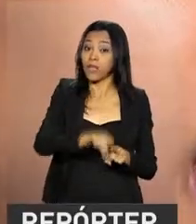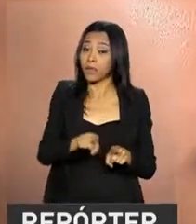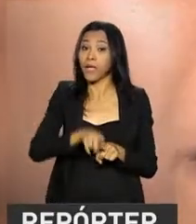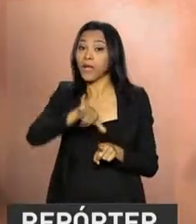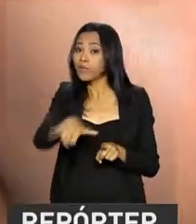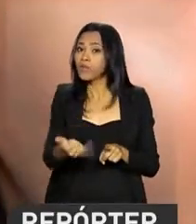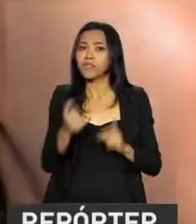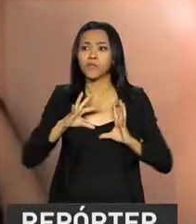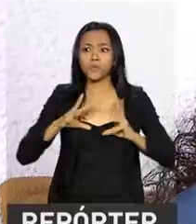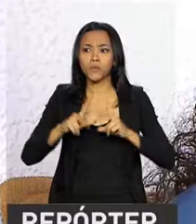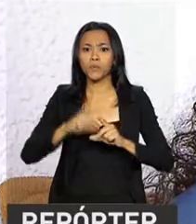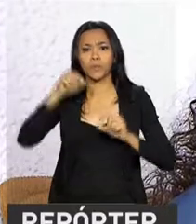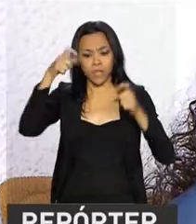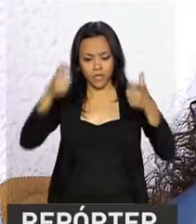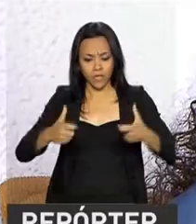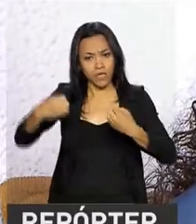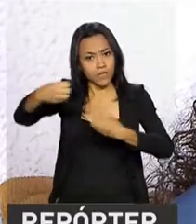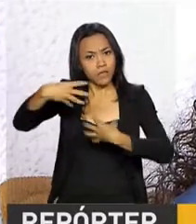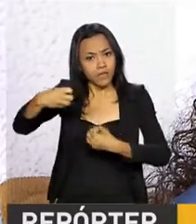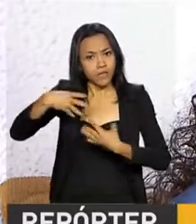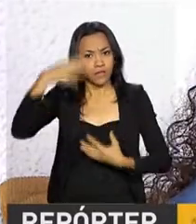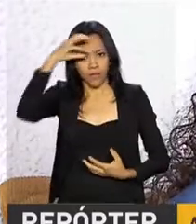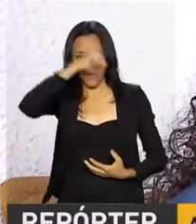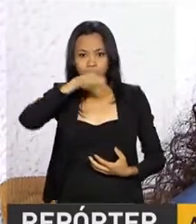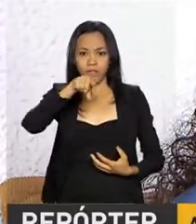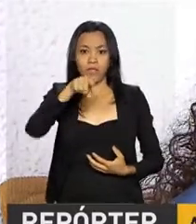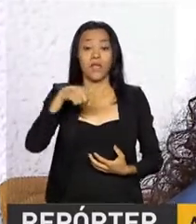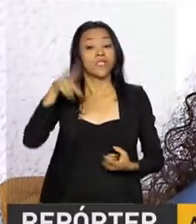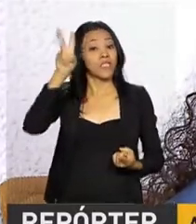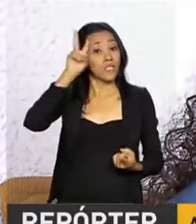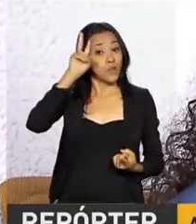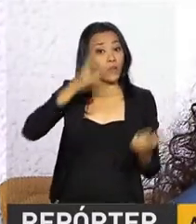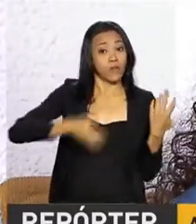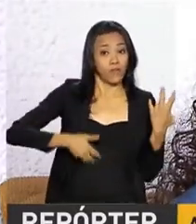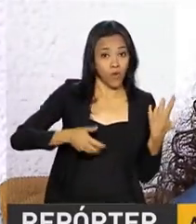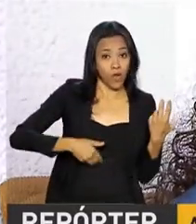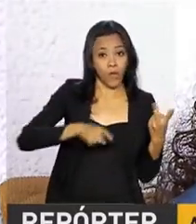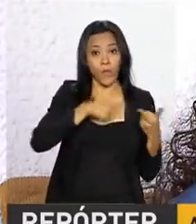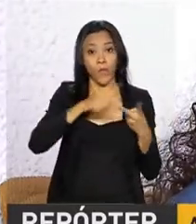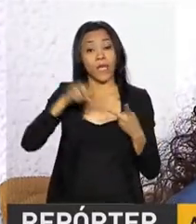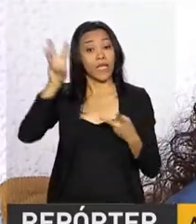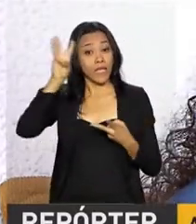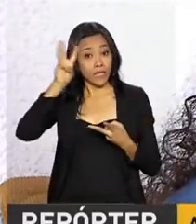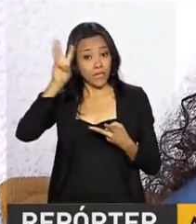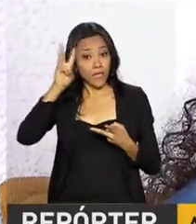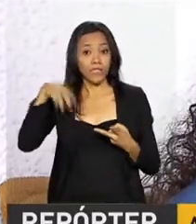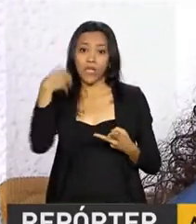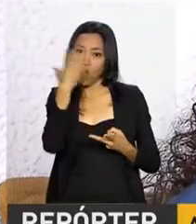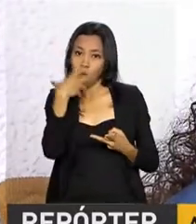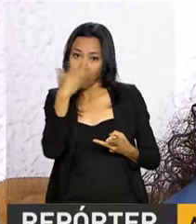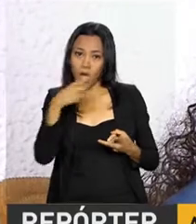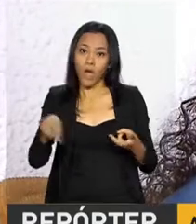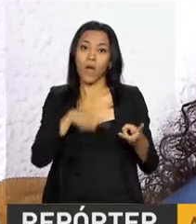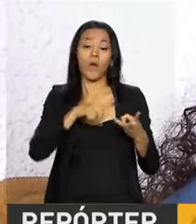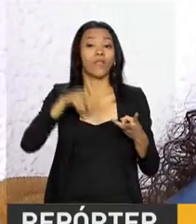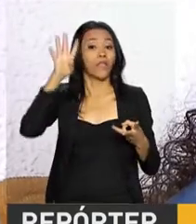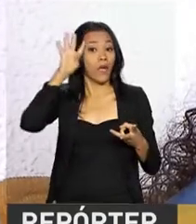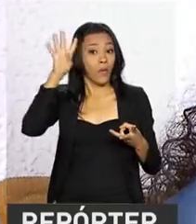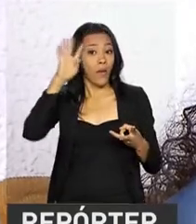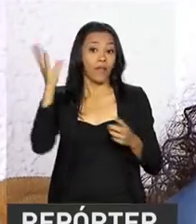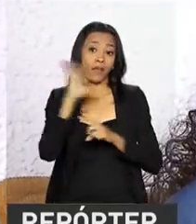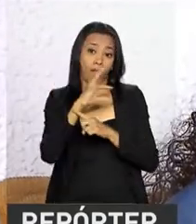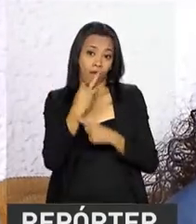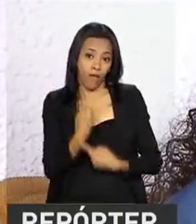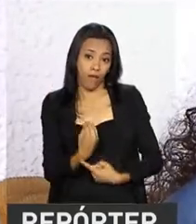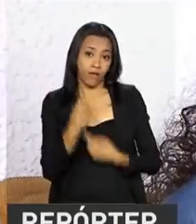o centro oferece. Eu aprendo na segunda-feira aula de violão, na terça o coral, na quarta o artes,